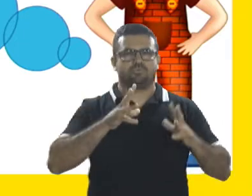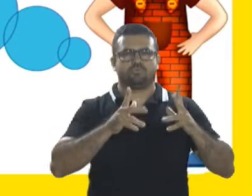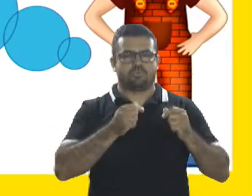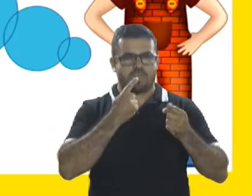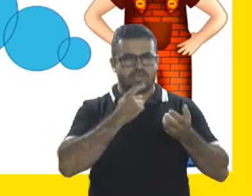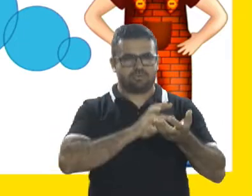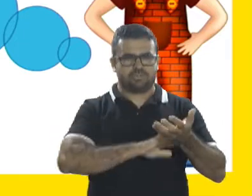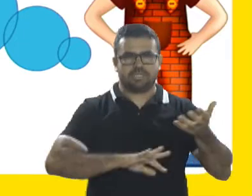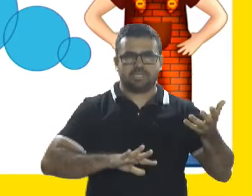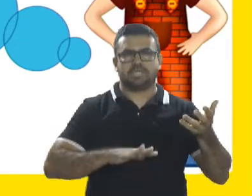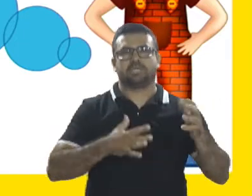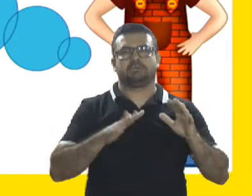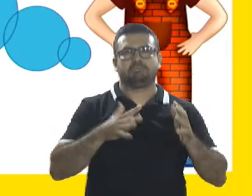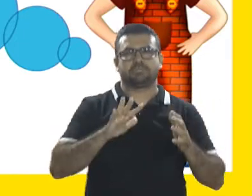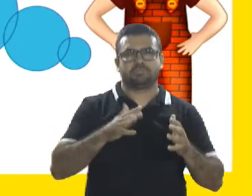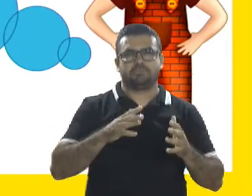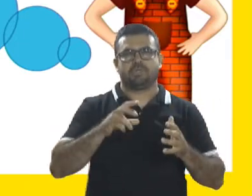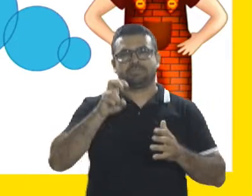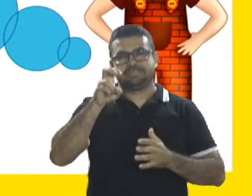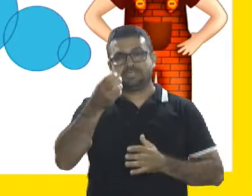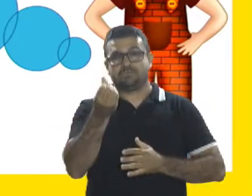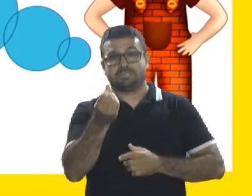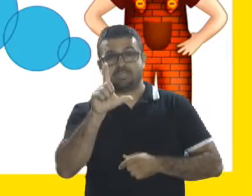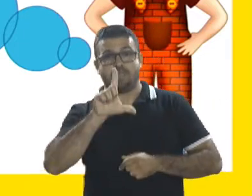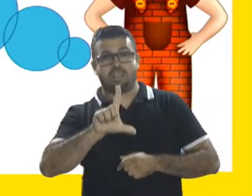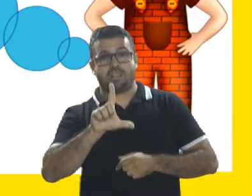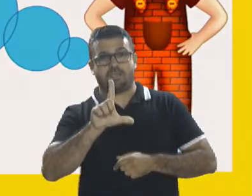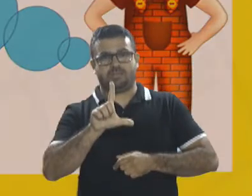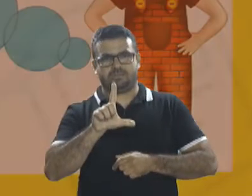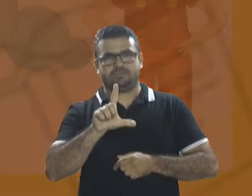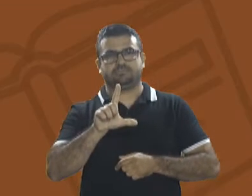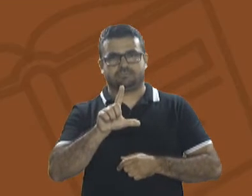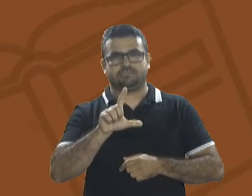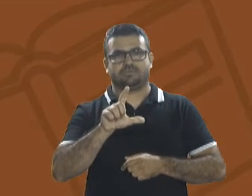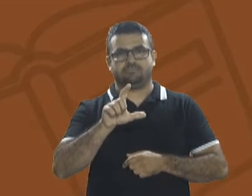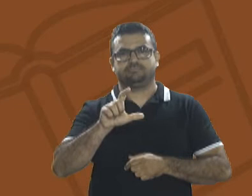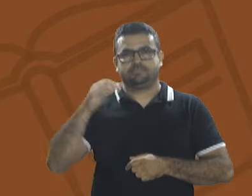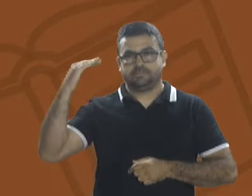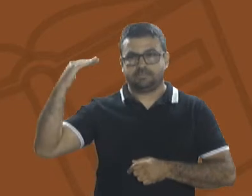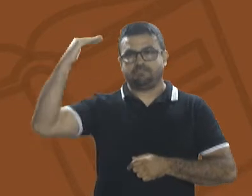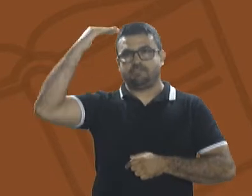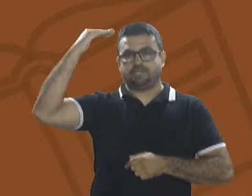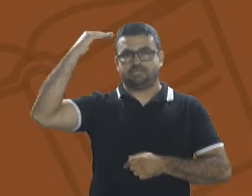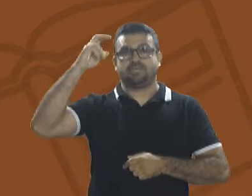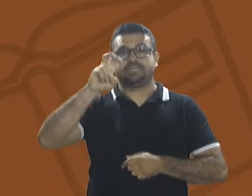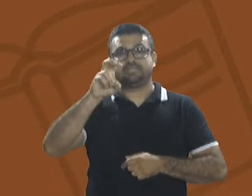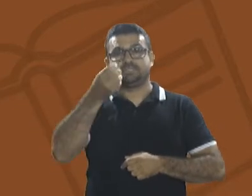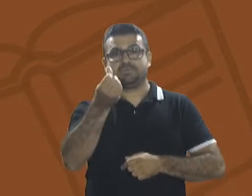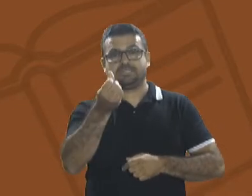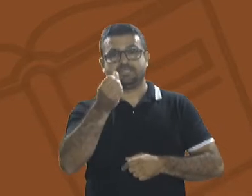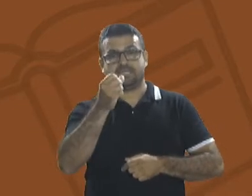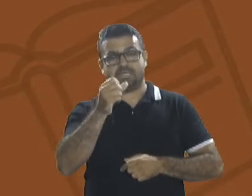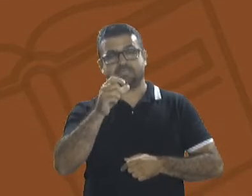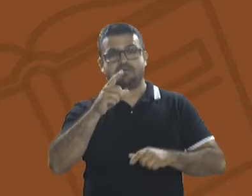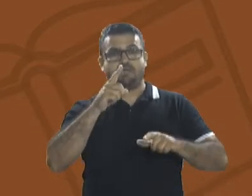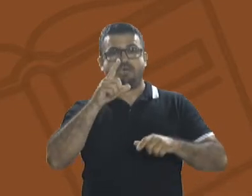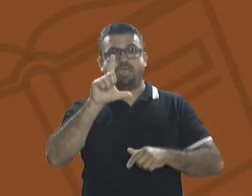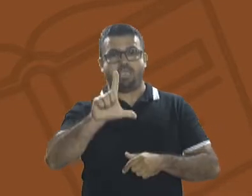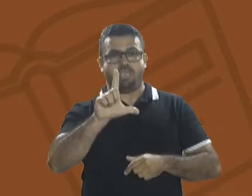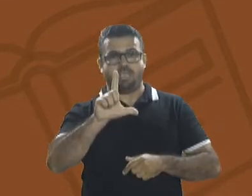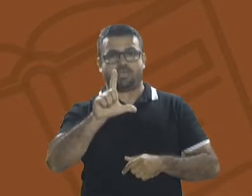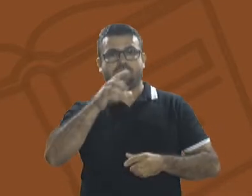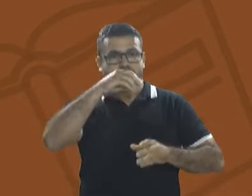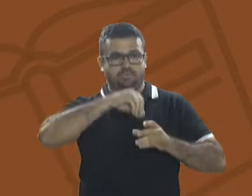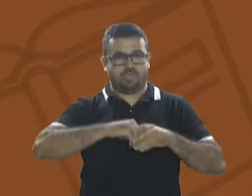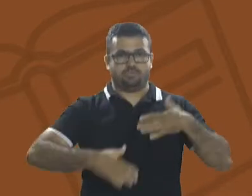que é aproximadamente de 5 a 6 litros, então um adulto ele vai ter de 5 a 6 litros de sangue no seu corpo, ele vai passar